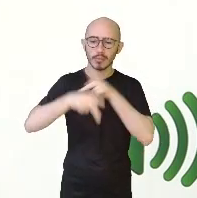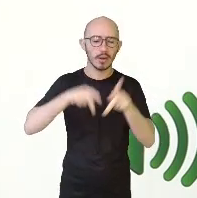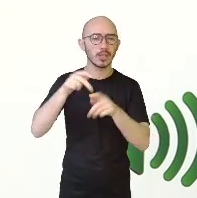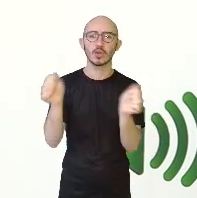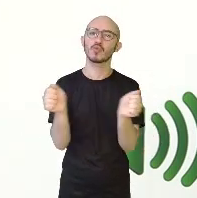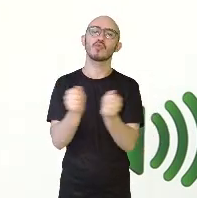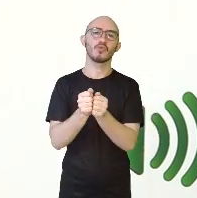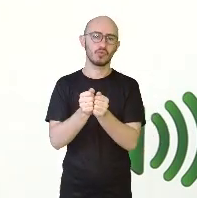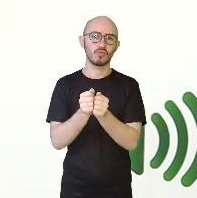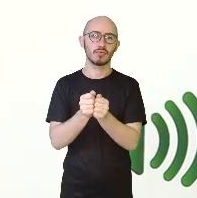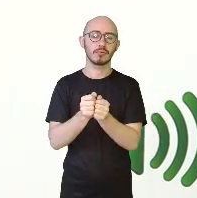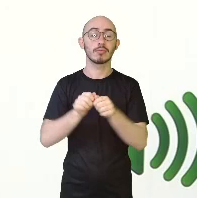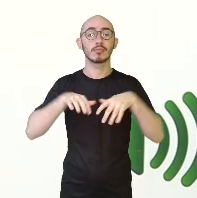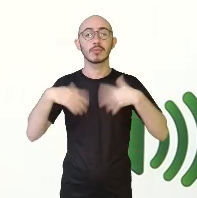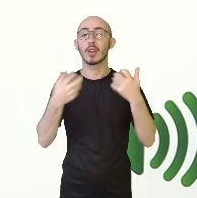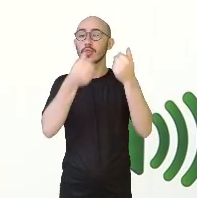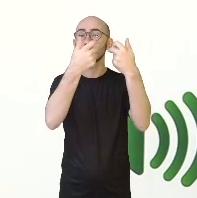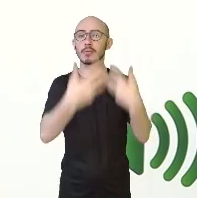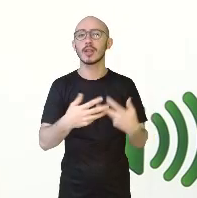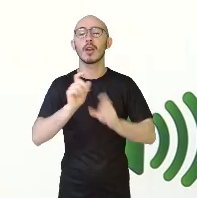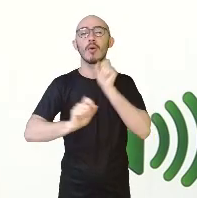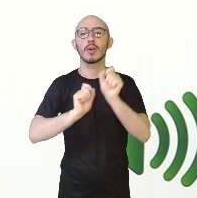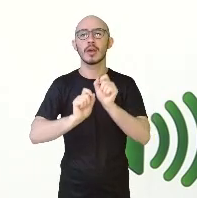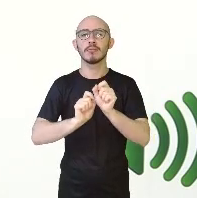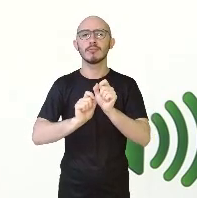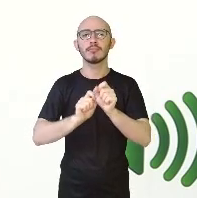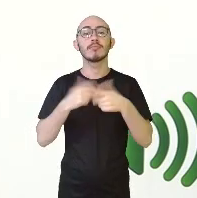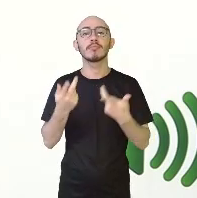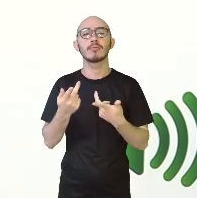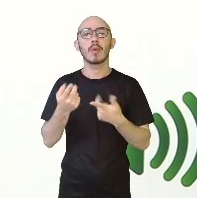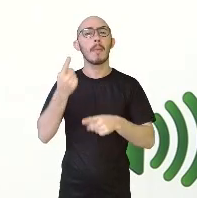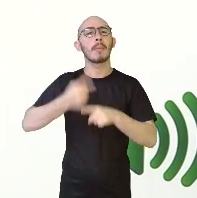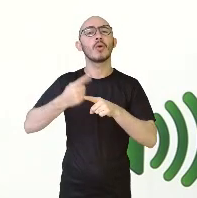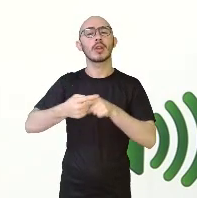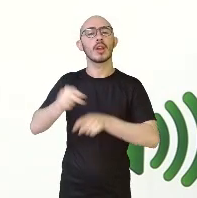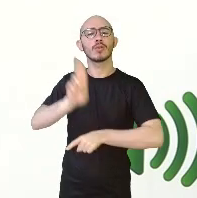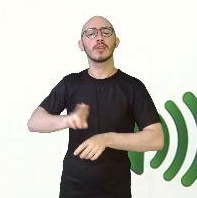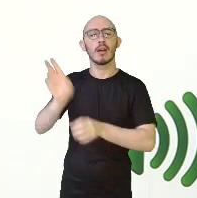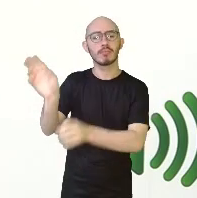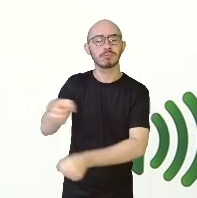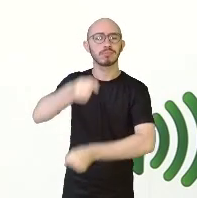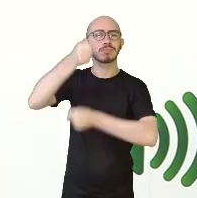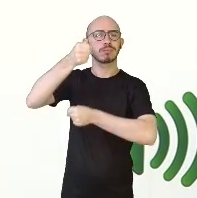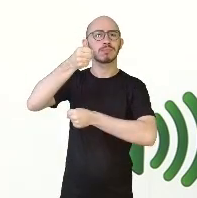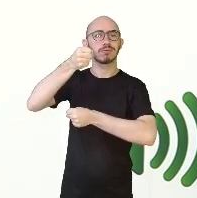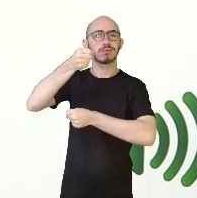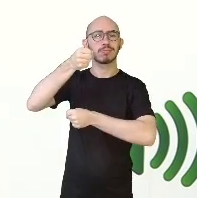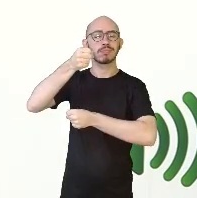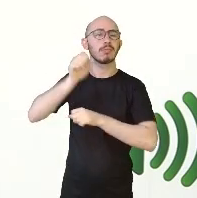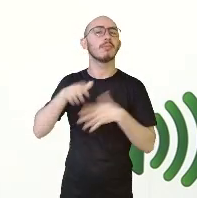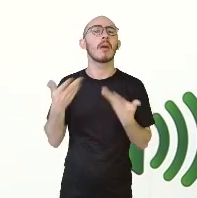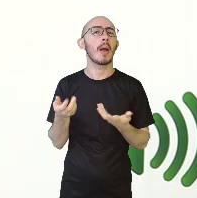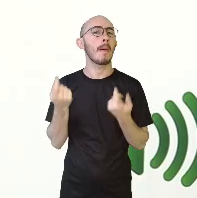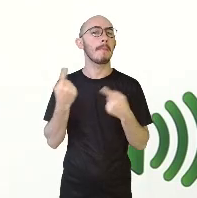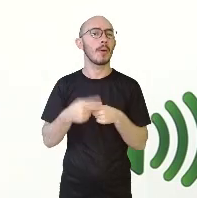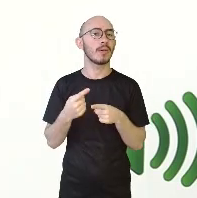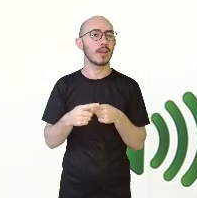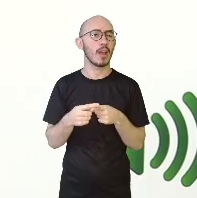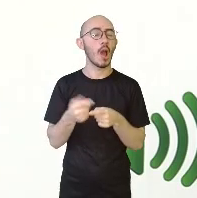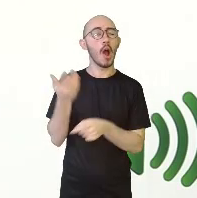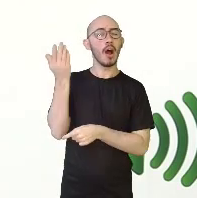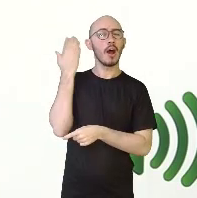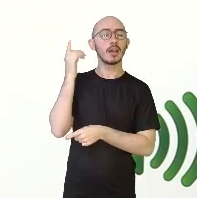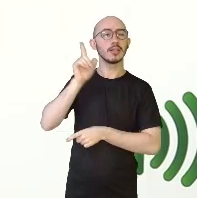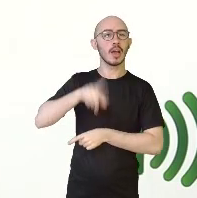aí explica-se o guarda-chuva. Guarda-chuva? Pois é. Hoje nós temos a sombrinha do frevo, mas há um tempo atrás